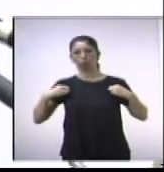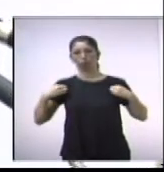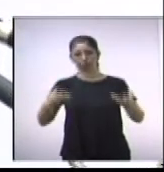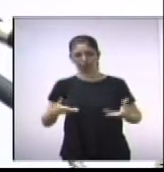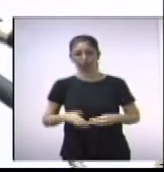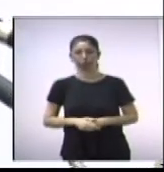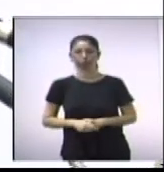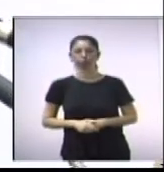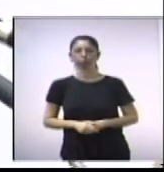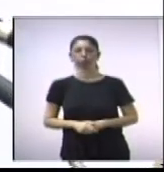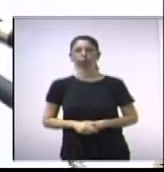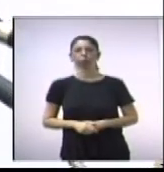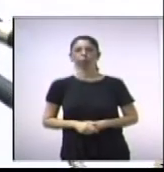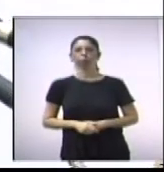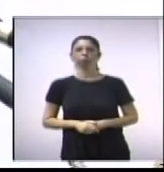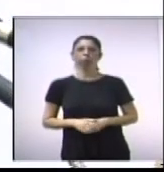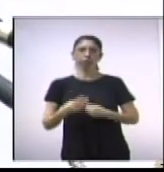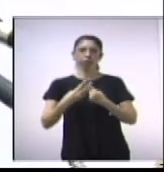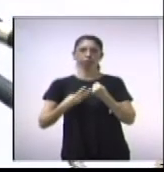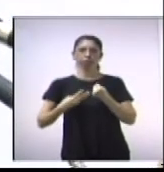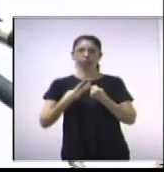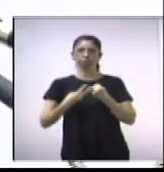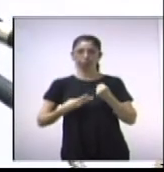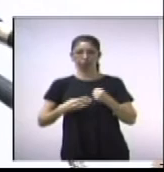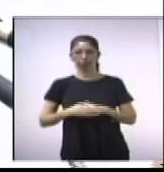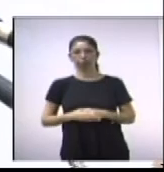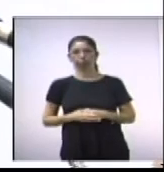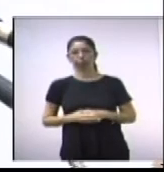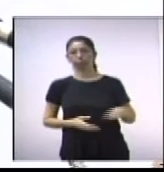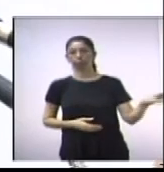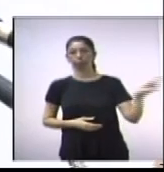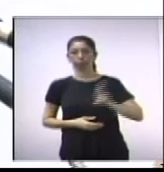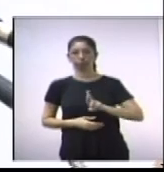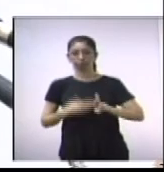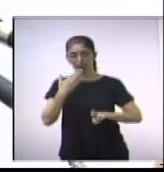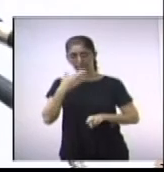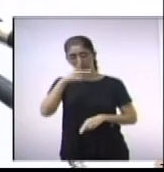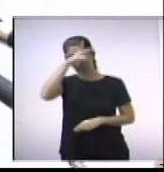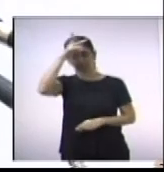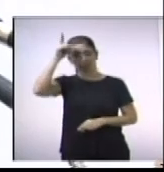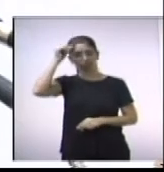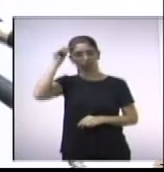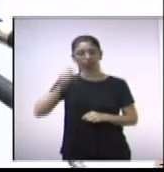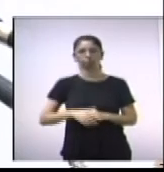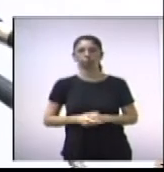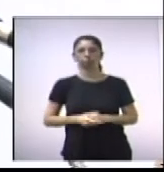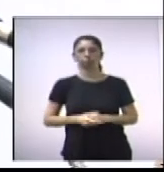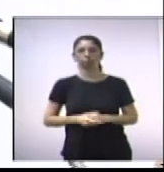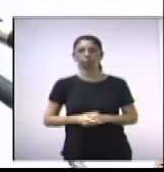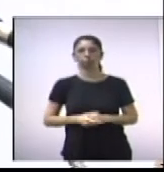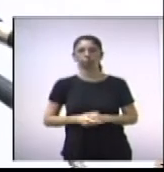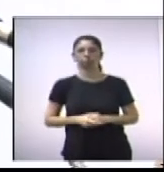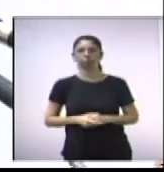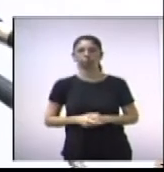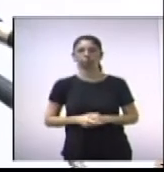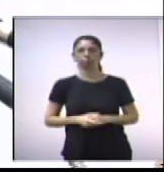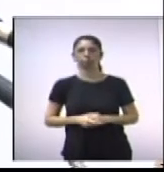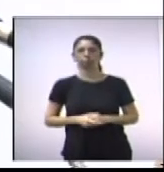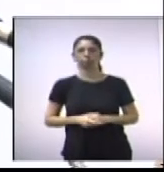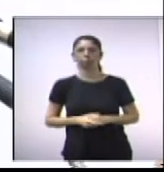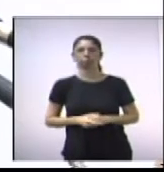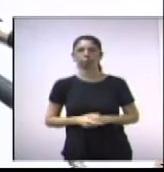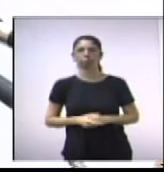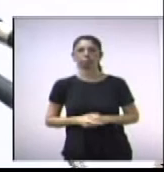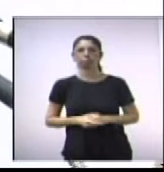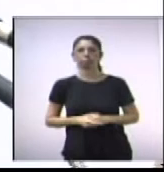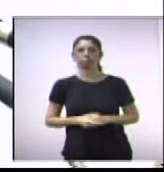Número 166, do vereador Marquinho da Bola, que requer informação executiva quanto à necessidade de melhorias urgentes na sinalização de solo